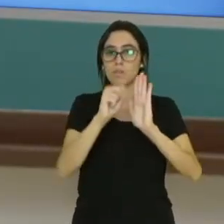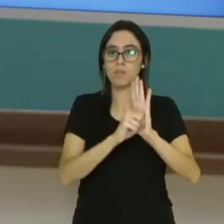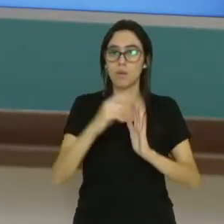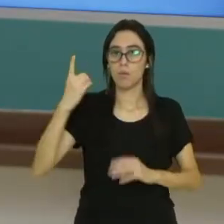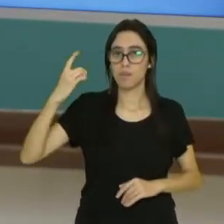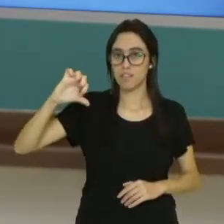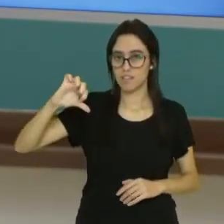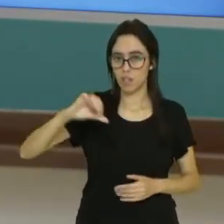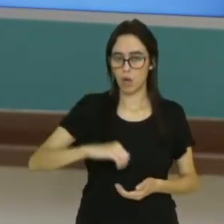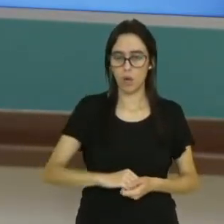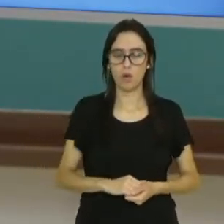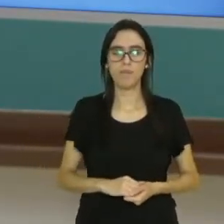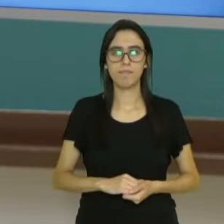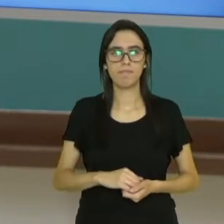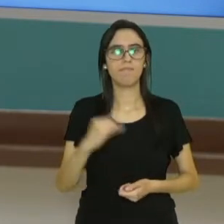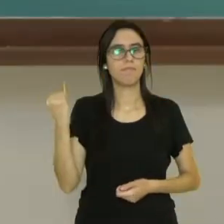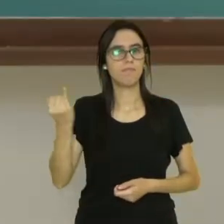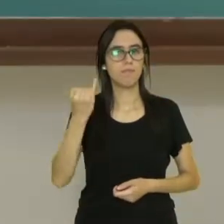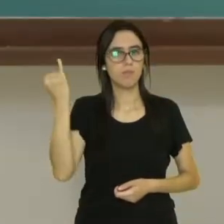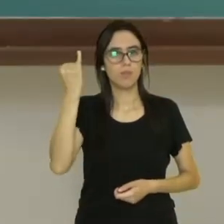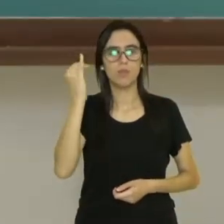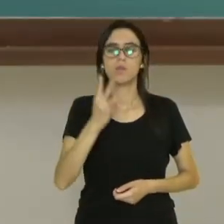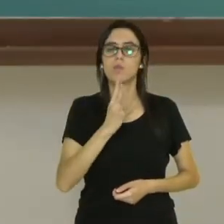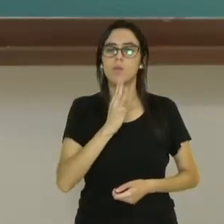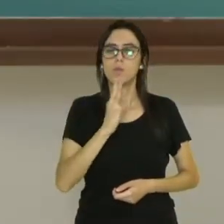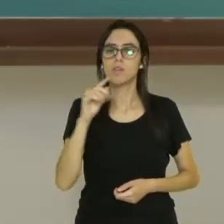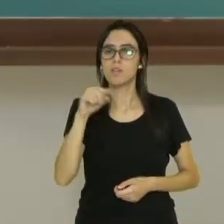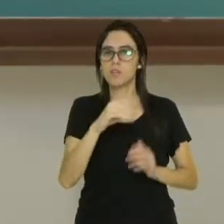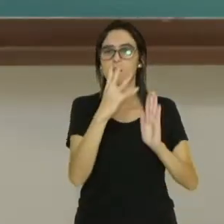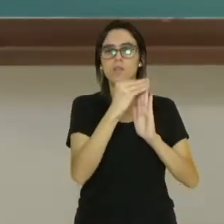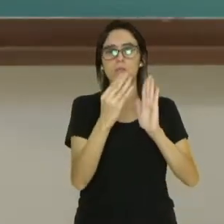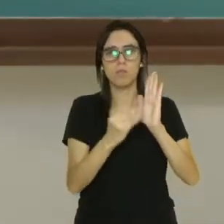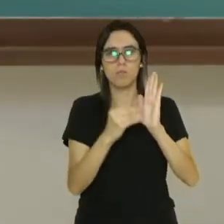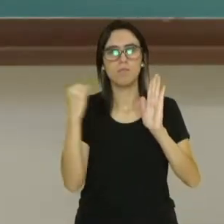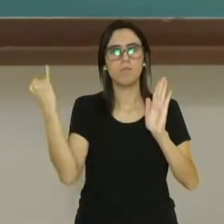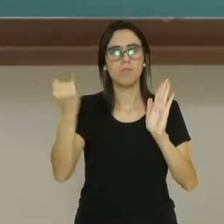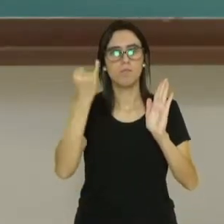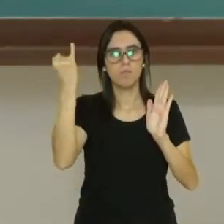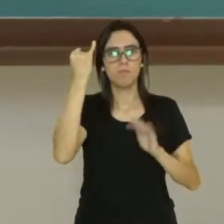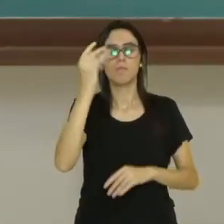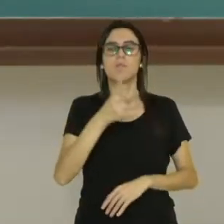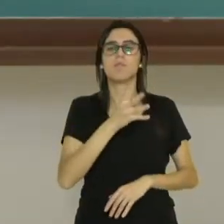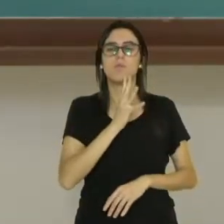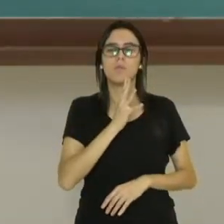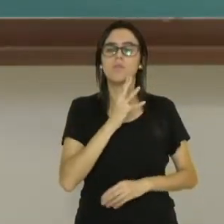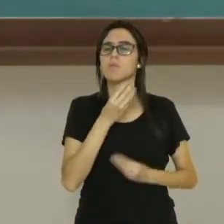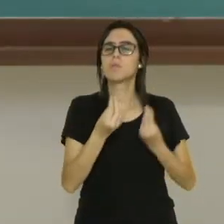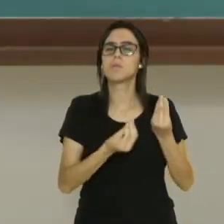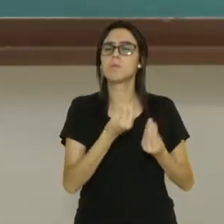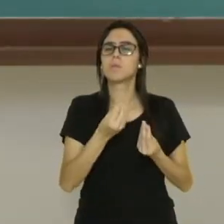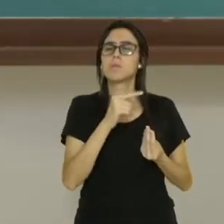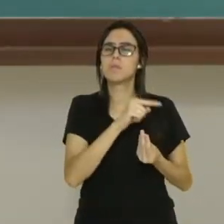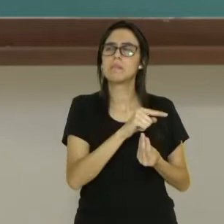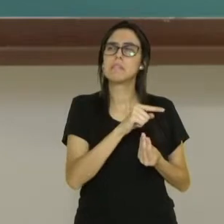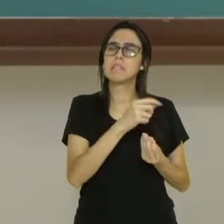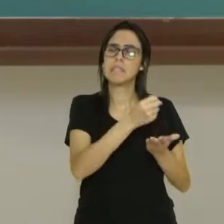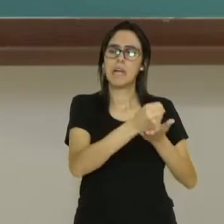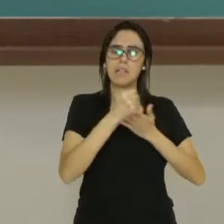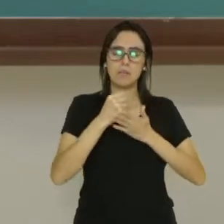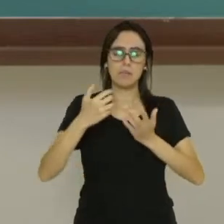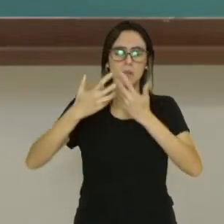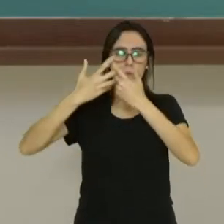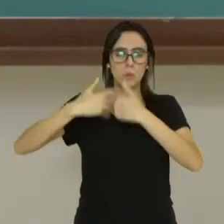XIX. A importância desse conteúdo, como ele também vai acabar gerando reflexões sobre